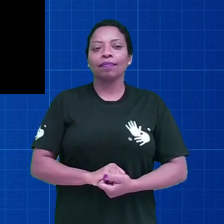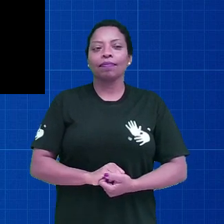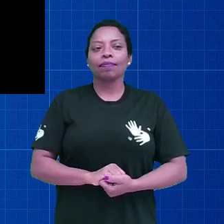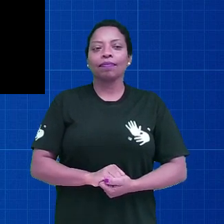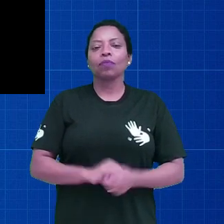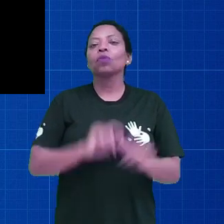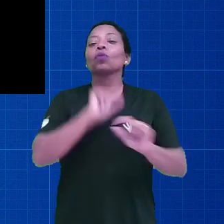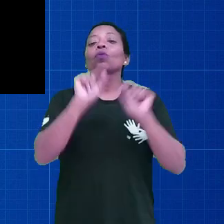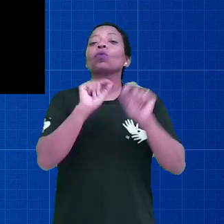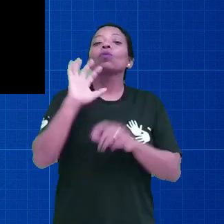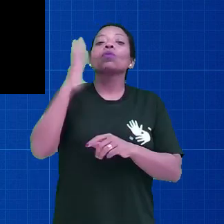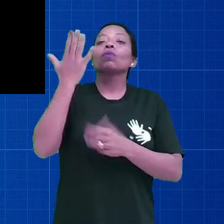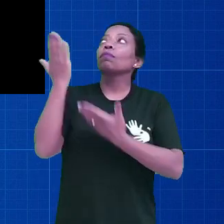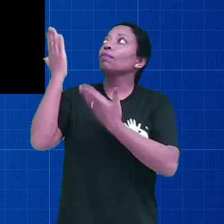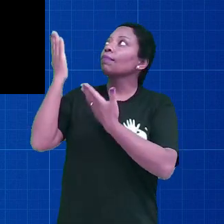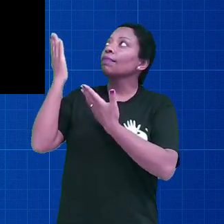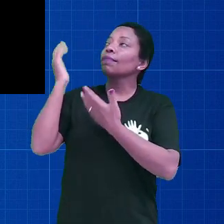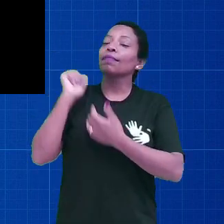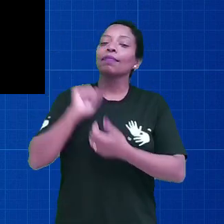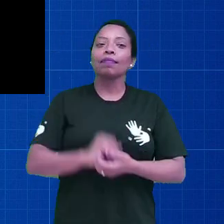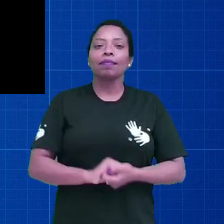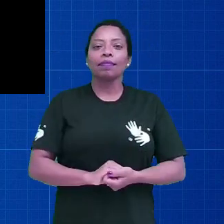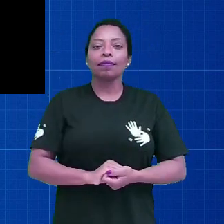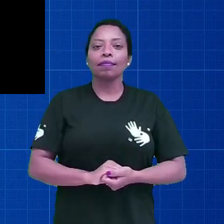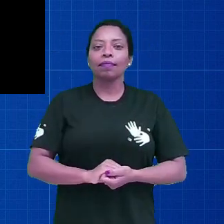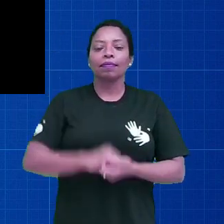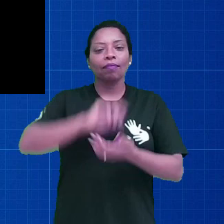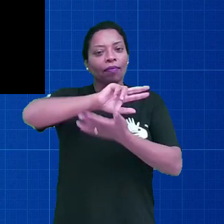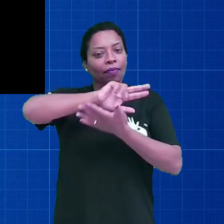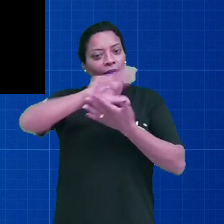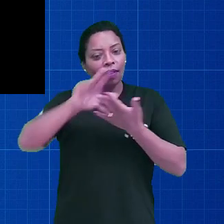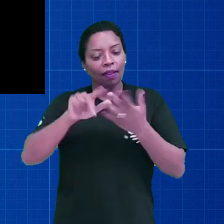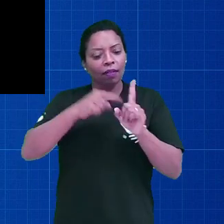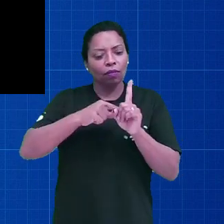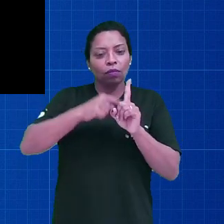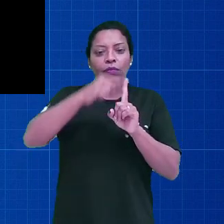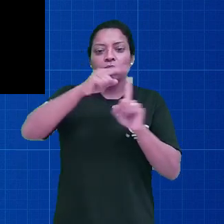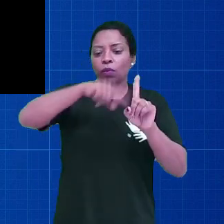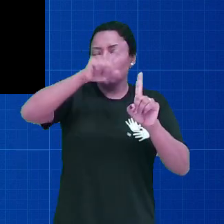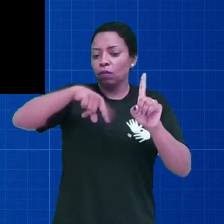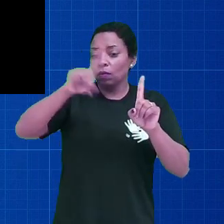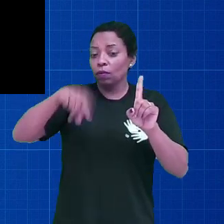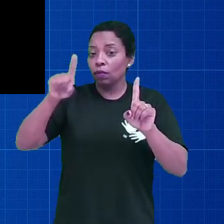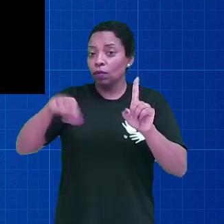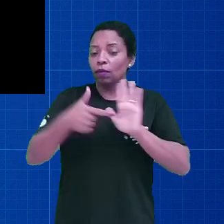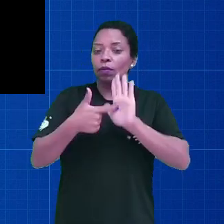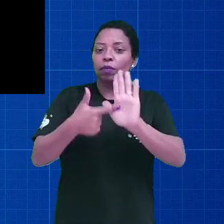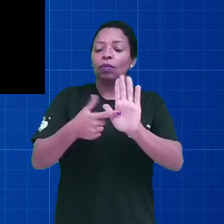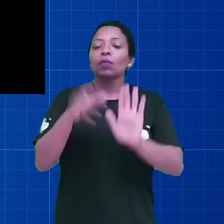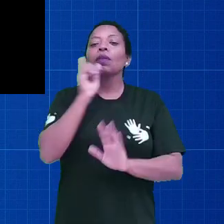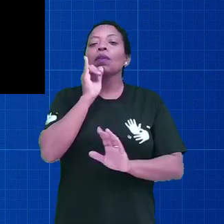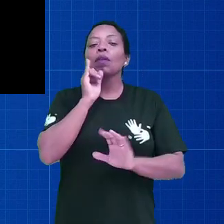O que acontece? Em função disso, vários recordes de temperatura são provenientes de estações meteorológicas